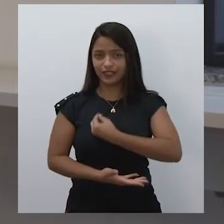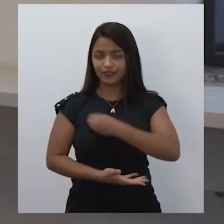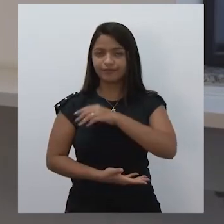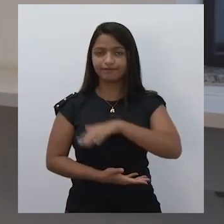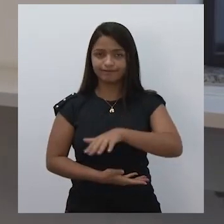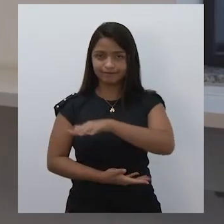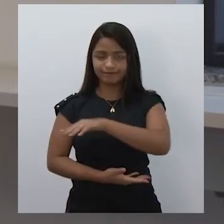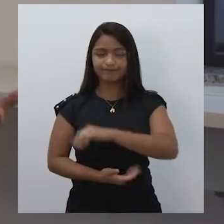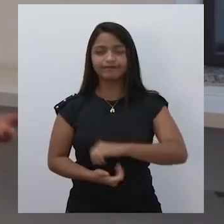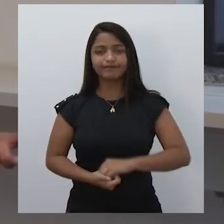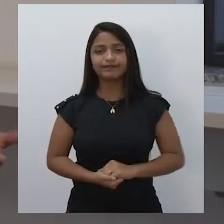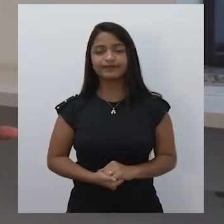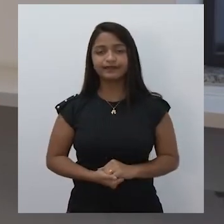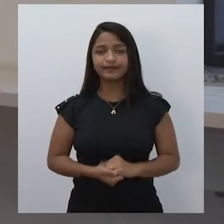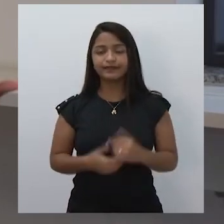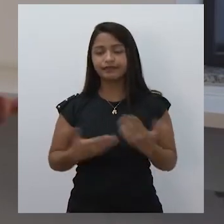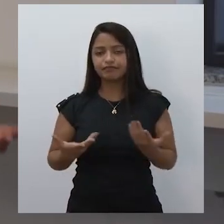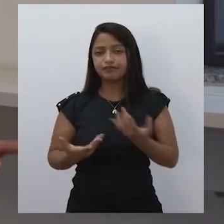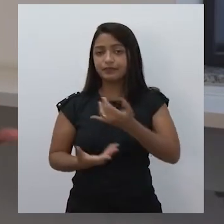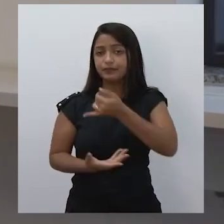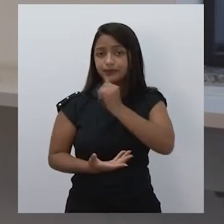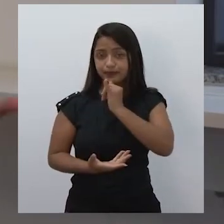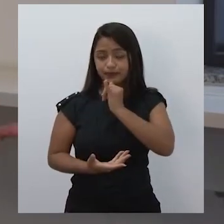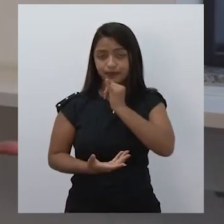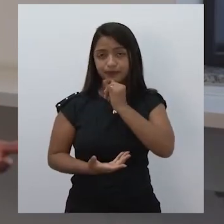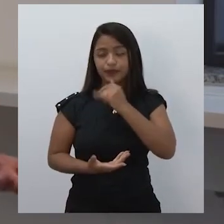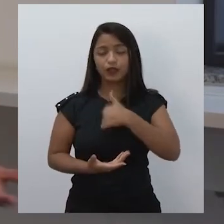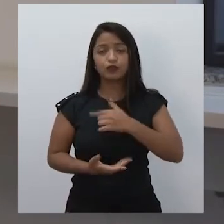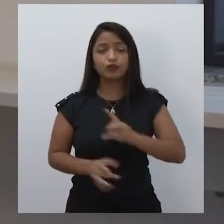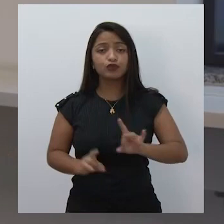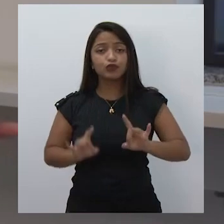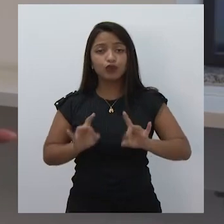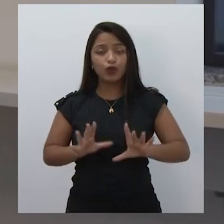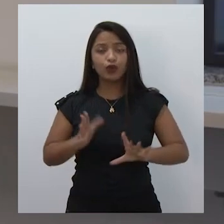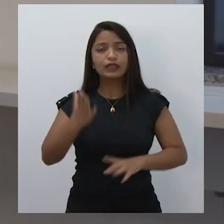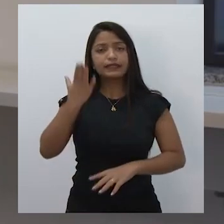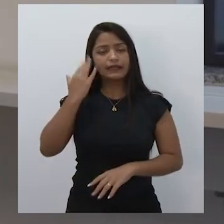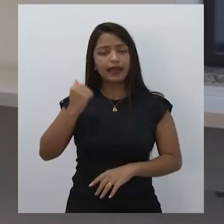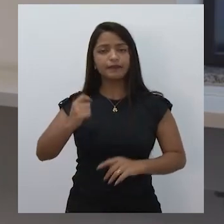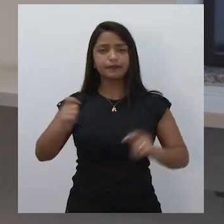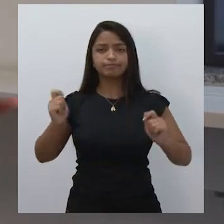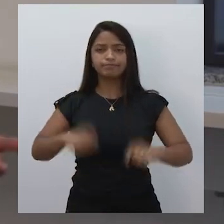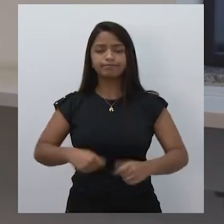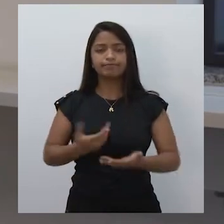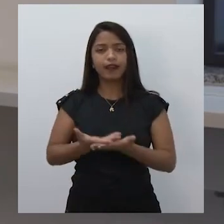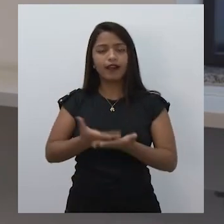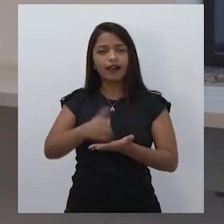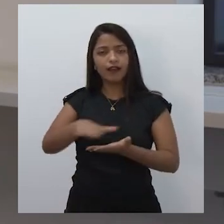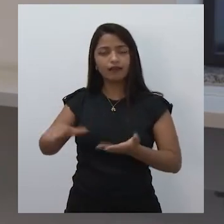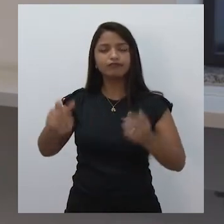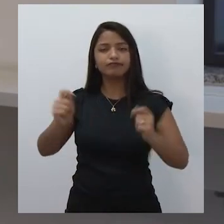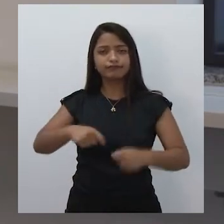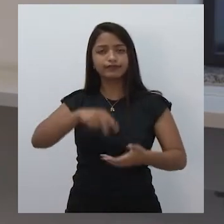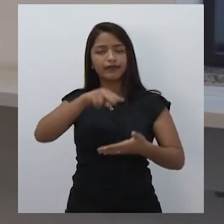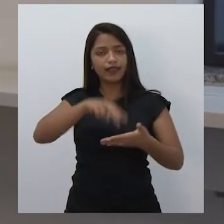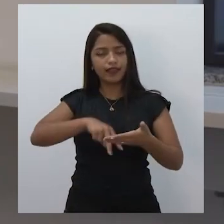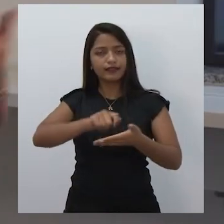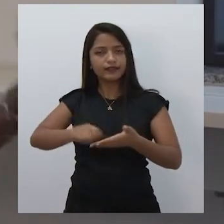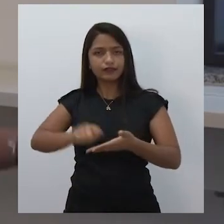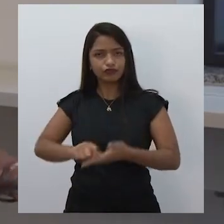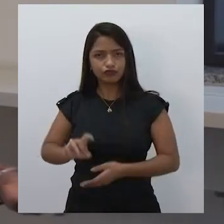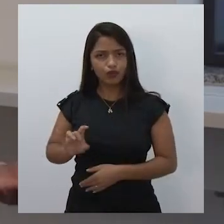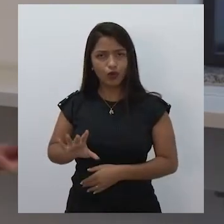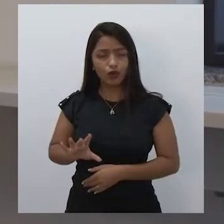Ou seja, não adianta a gente simplesmente desenvolver a capacidade dos nossos alunos de ler e escrever se eles não